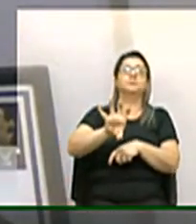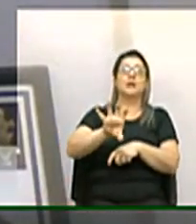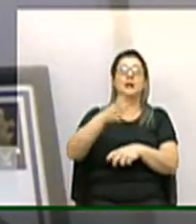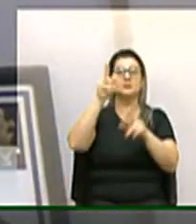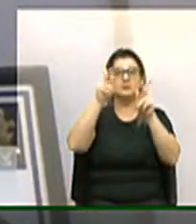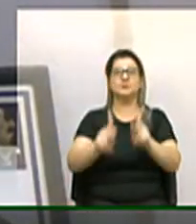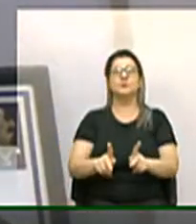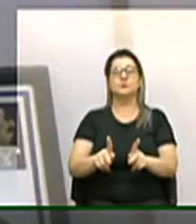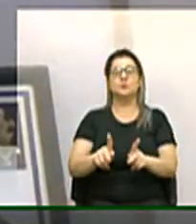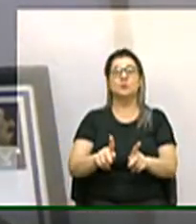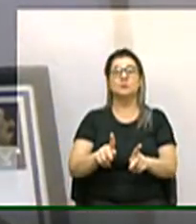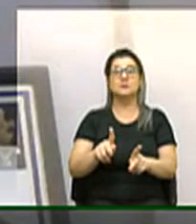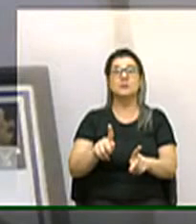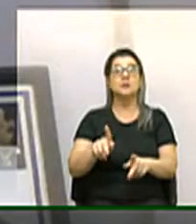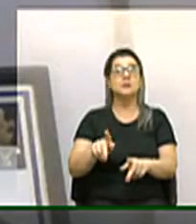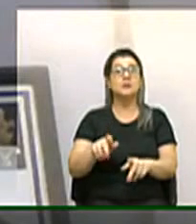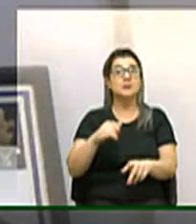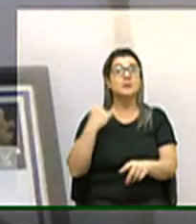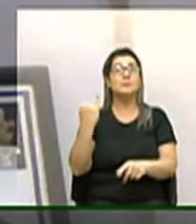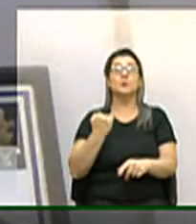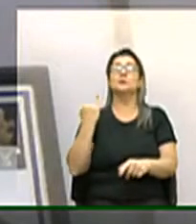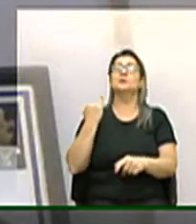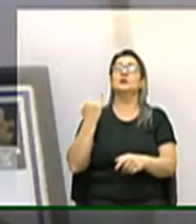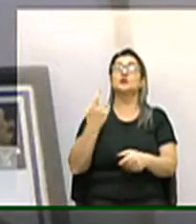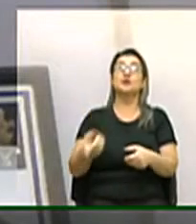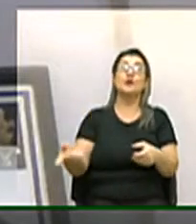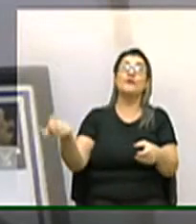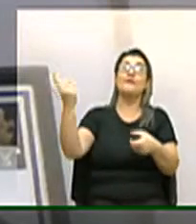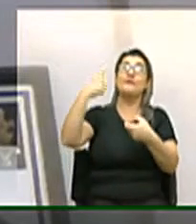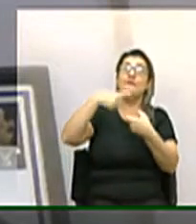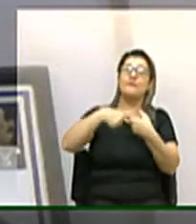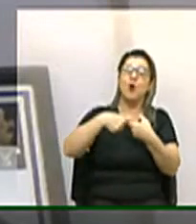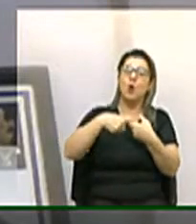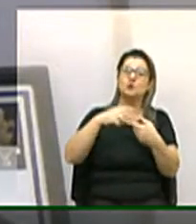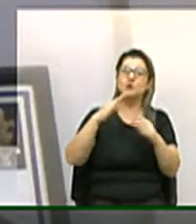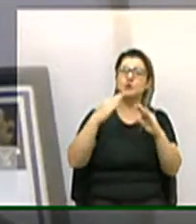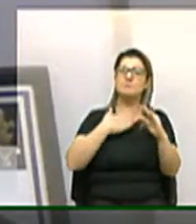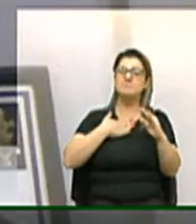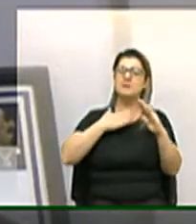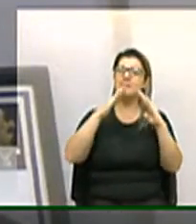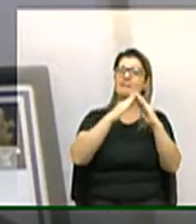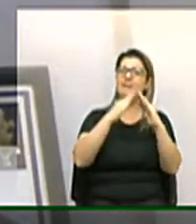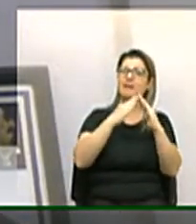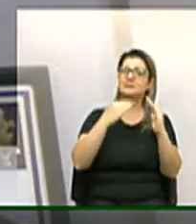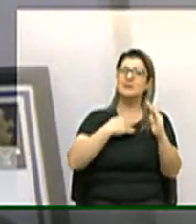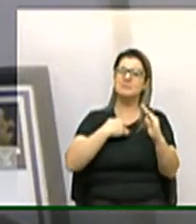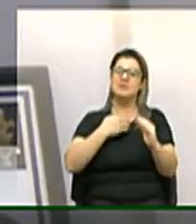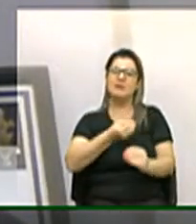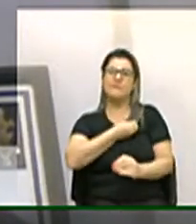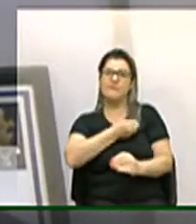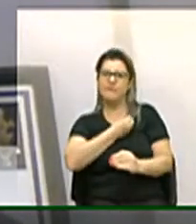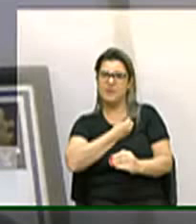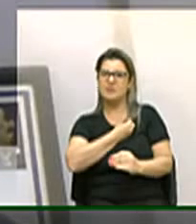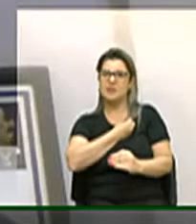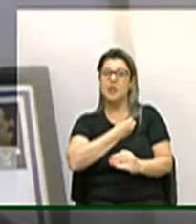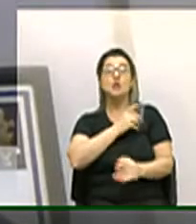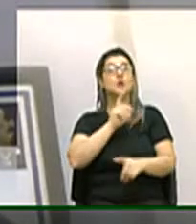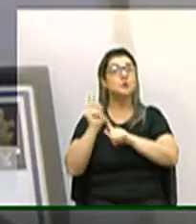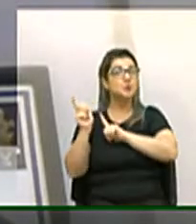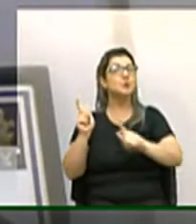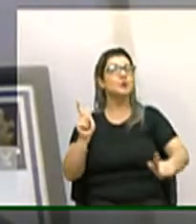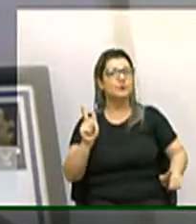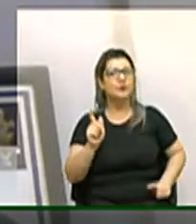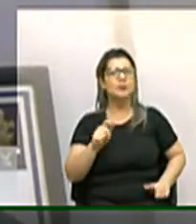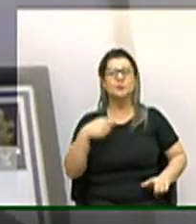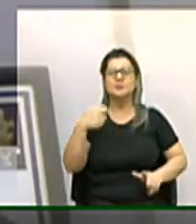retome o programa Minha Casa Minha Vida, né? O governo do Estado deveria estar lá na frente do governo federal exigindo a retomada do programa